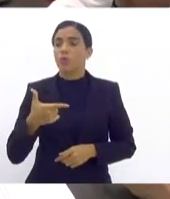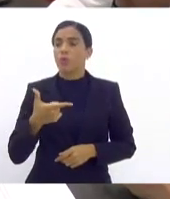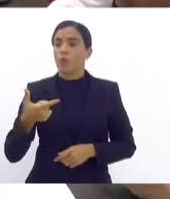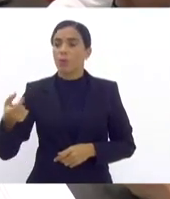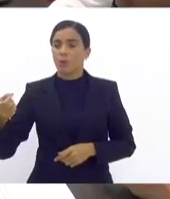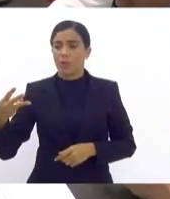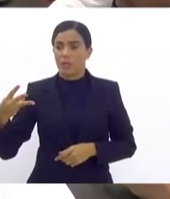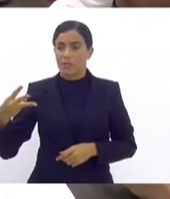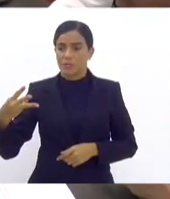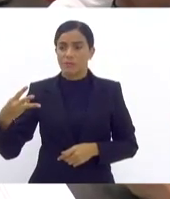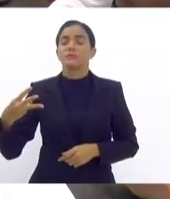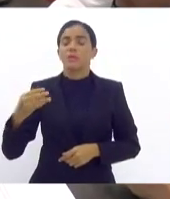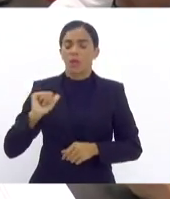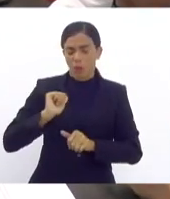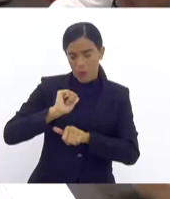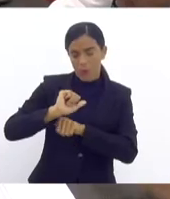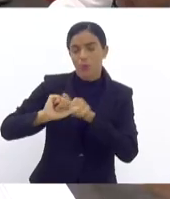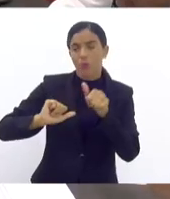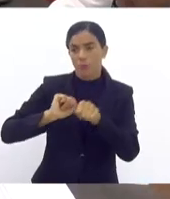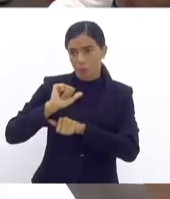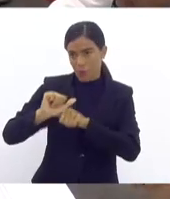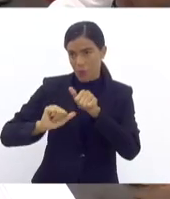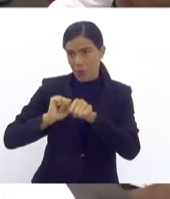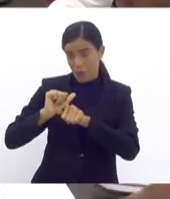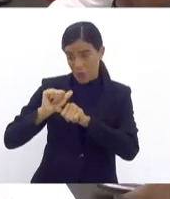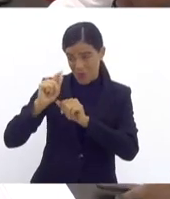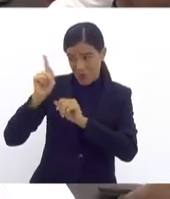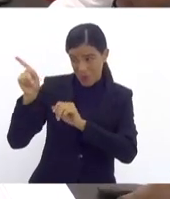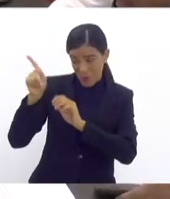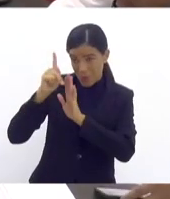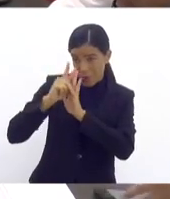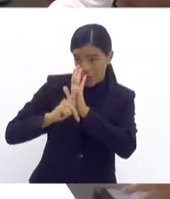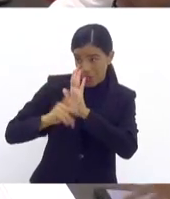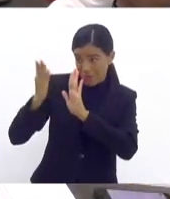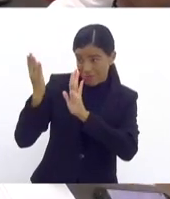4.158/2003. Eu transformei, na verdade, o projeto dela em...